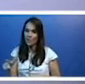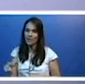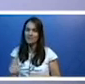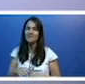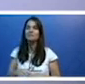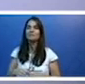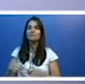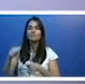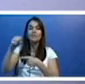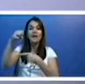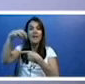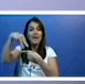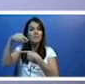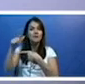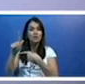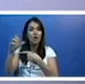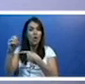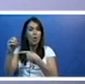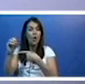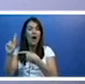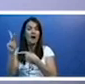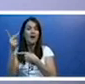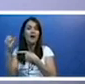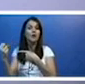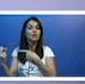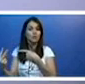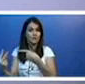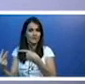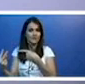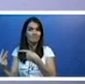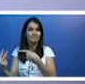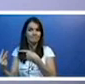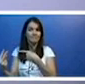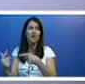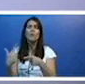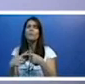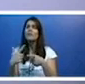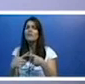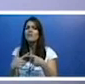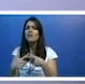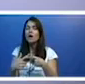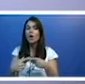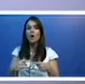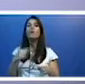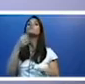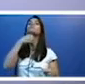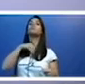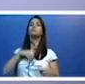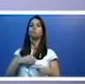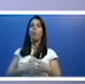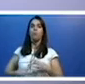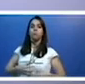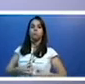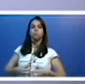né, MgOH2. Algumas vezes, né, o estômago ele está com muito ácido clorídrico